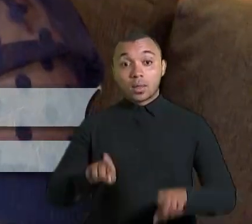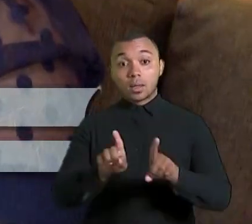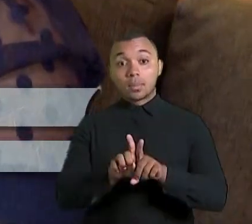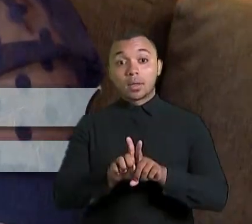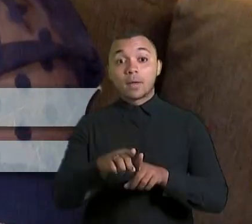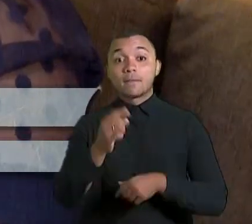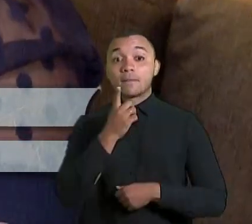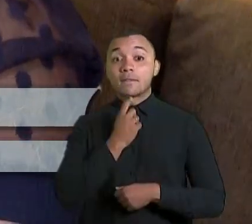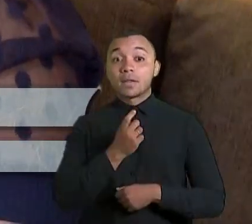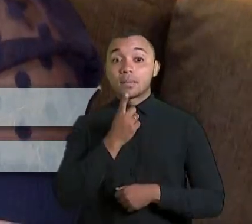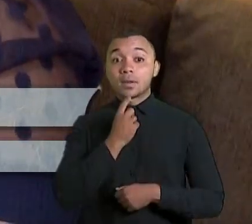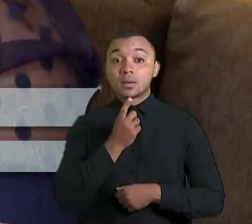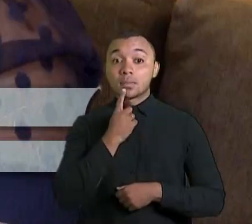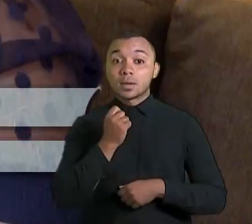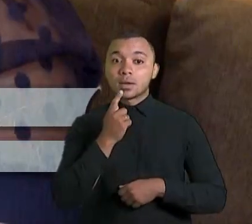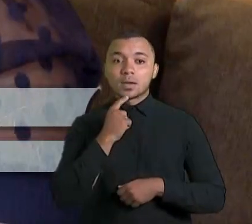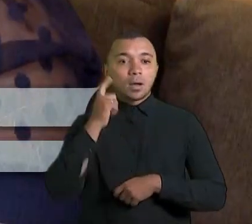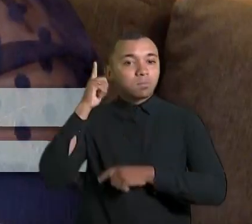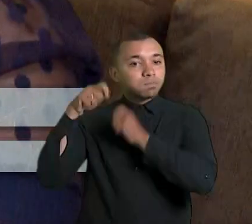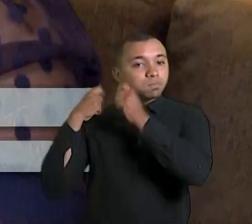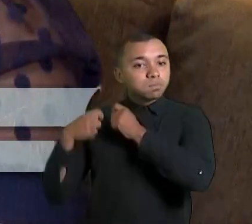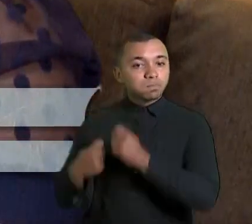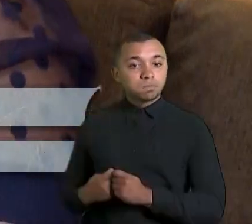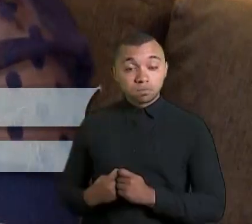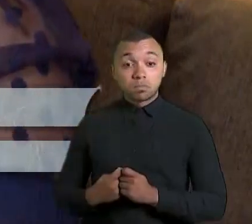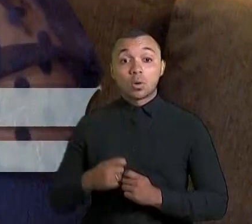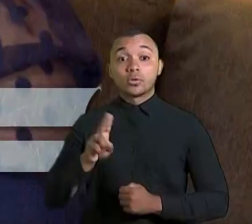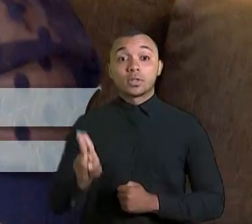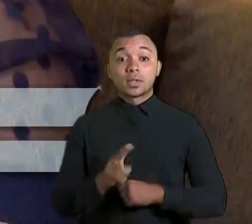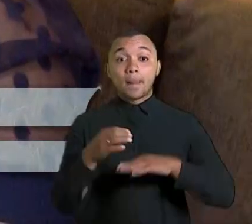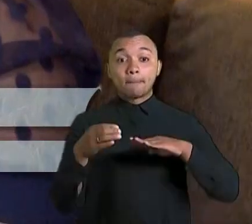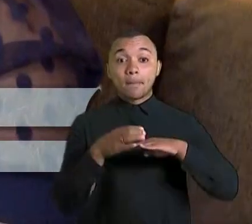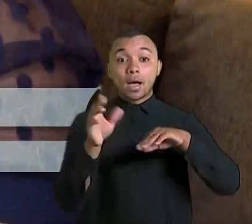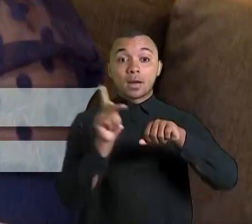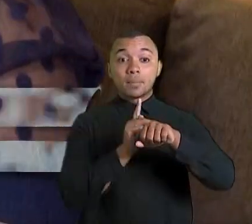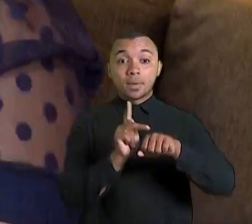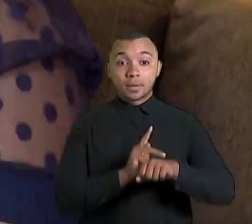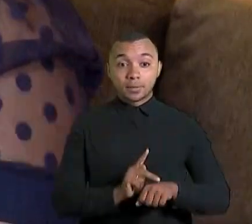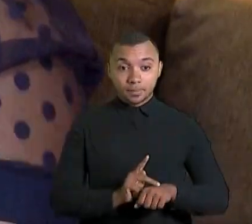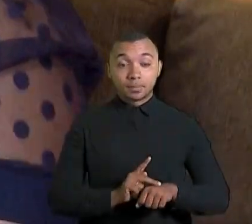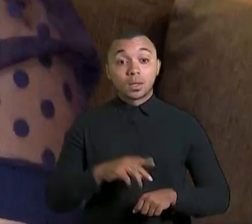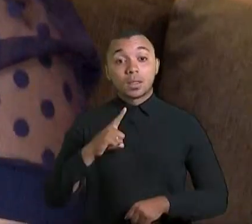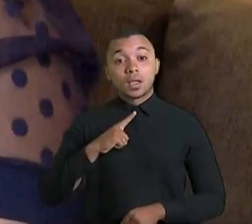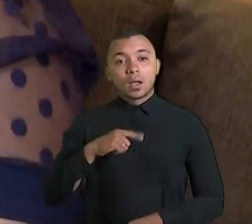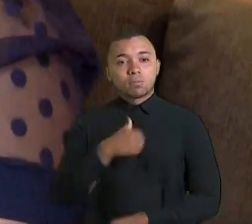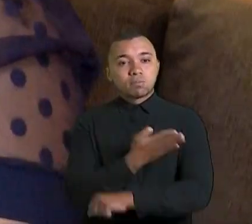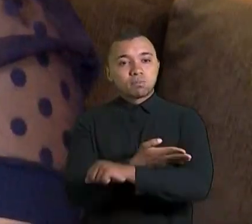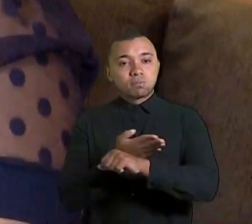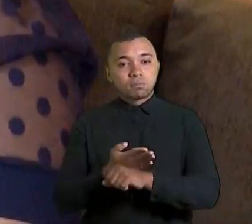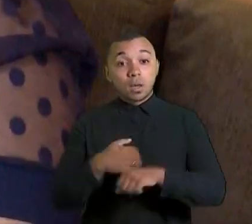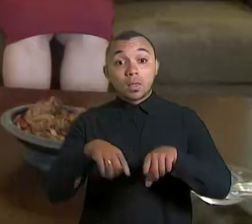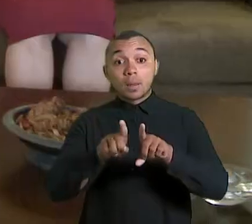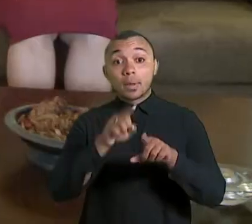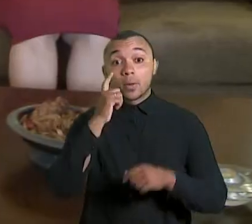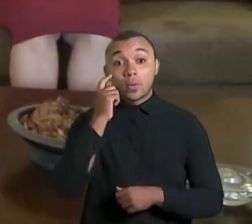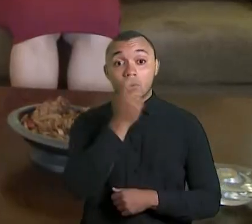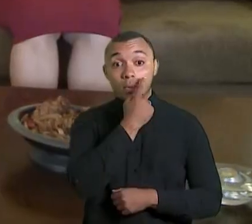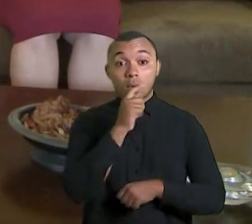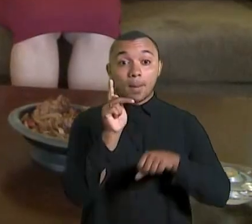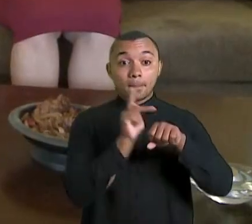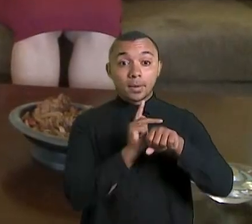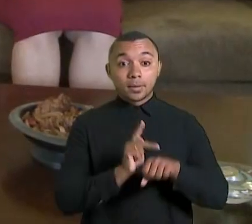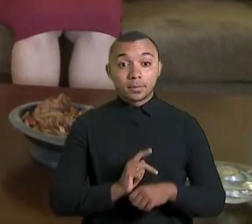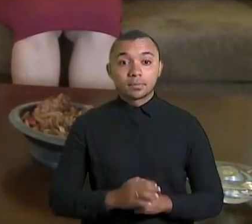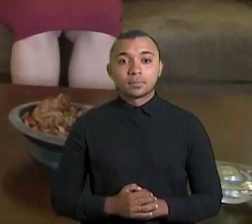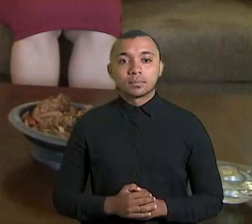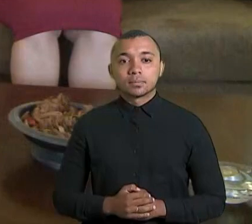vermelhos escuros, estou usando um sapato preto, possuo pele clara e olhos castanhos. E você,